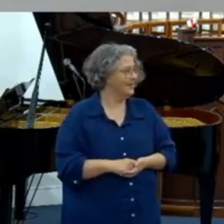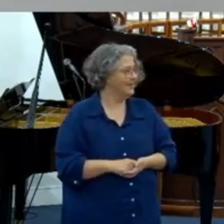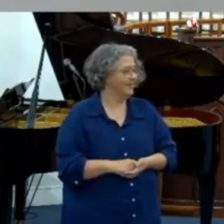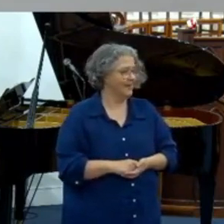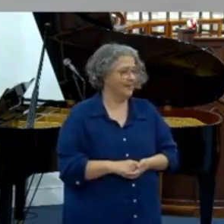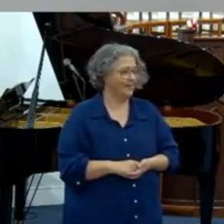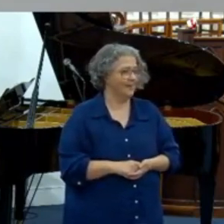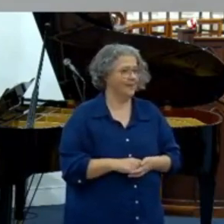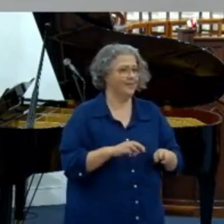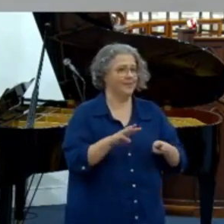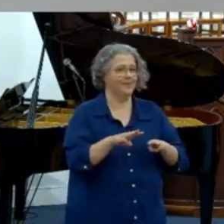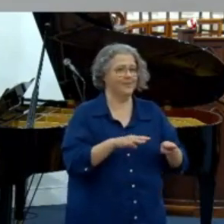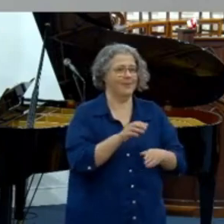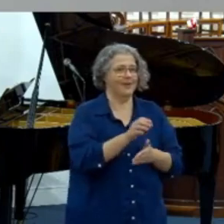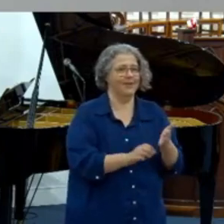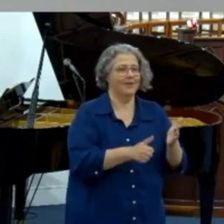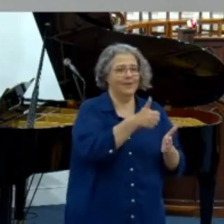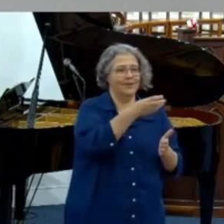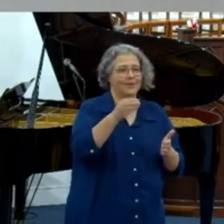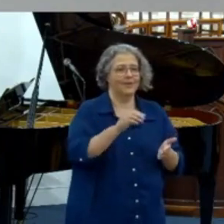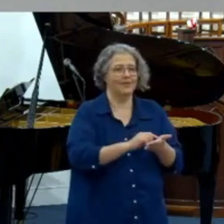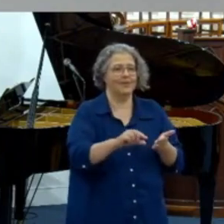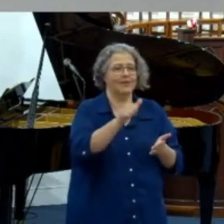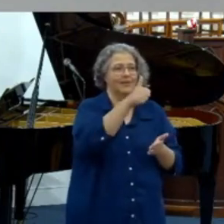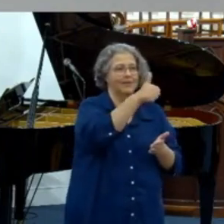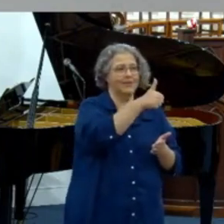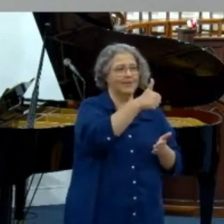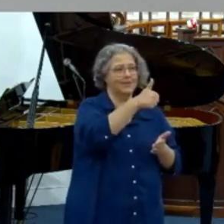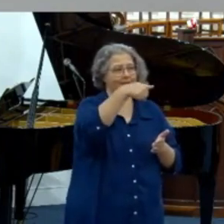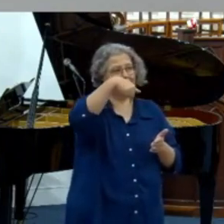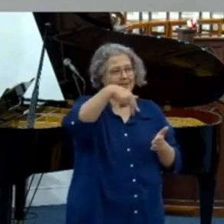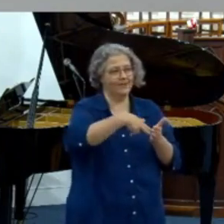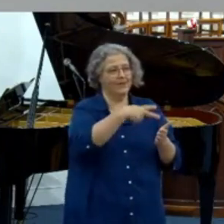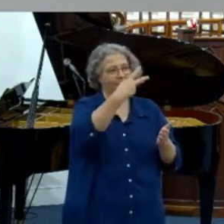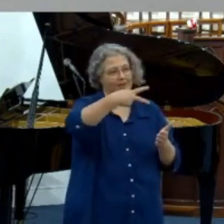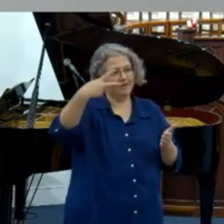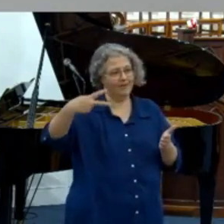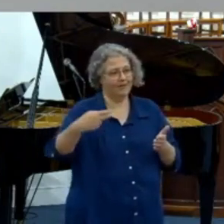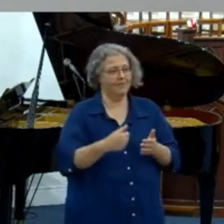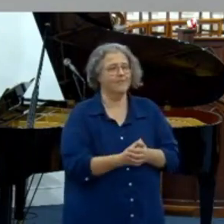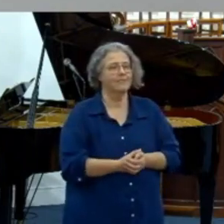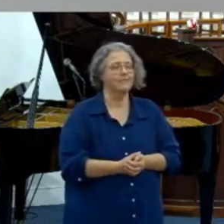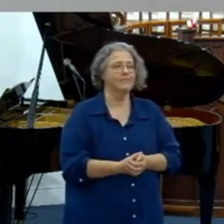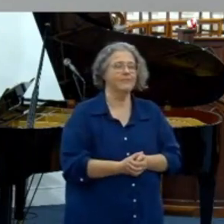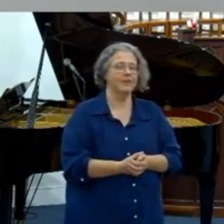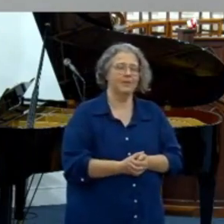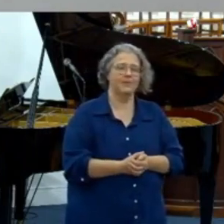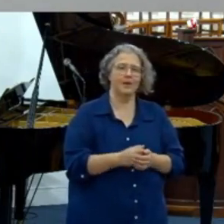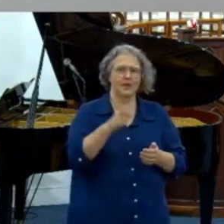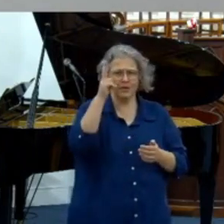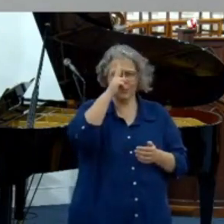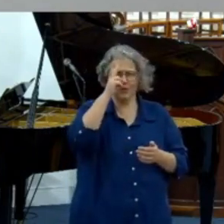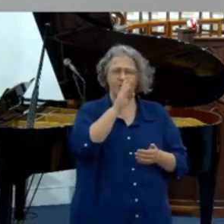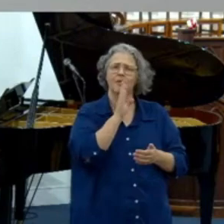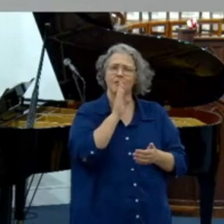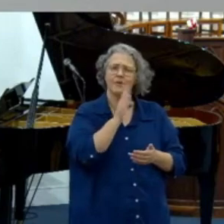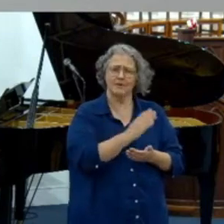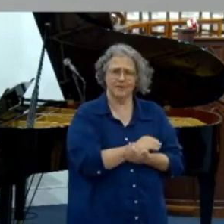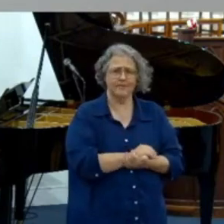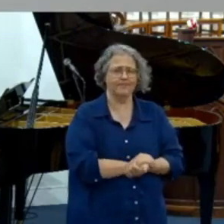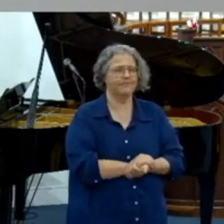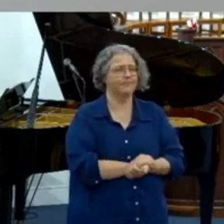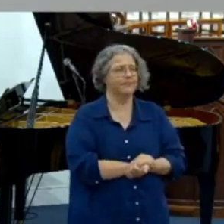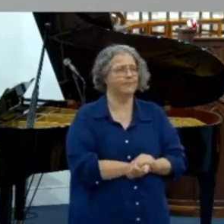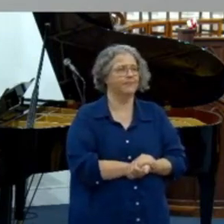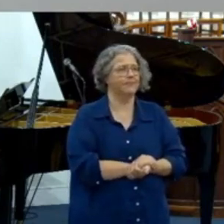capítulo 10, versículos 17 em diante até o 22. É uma história muito conhecida nas Escrituras e o meu tema nessa